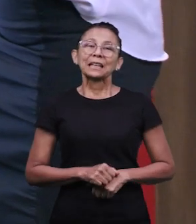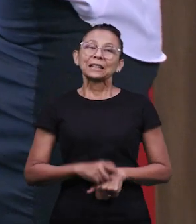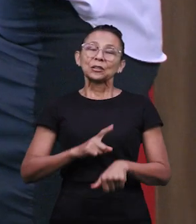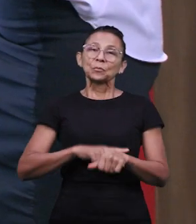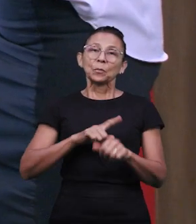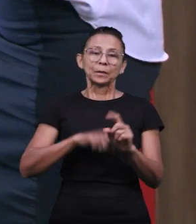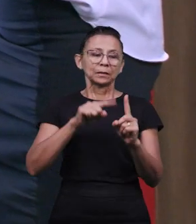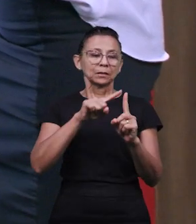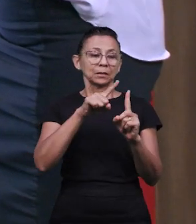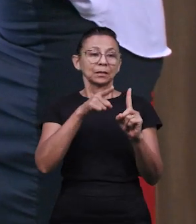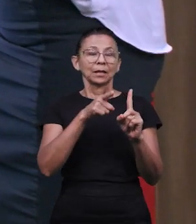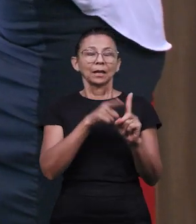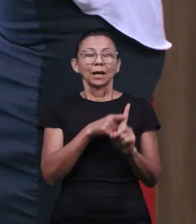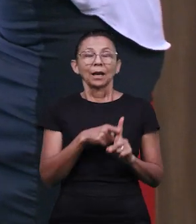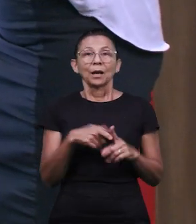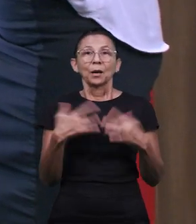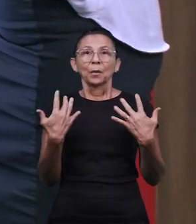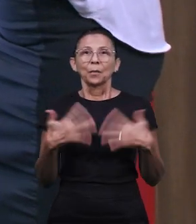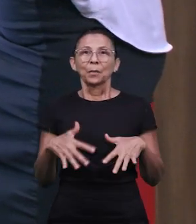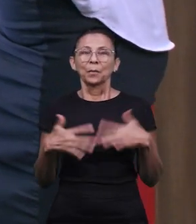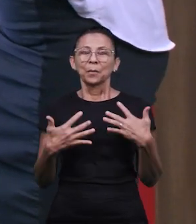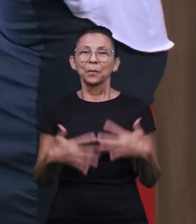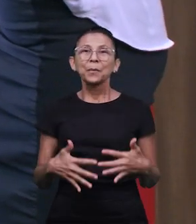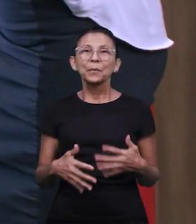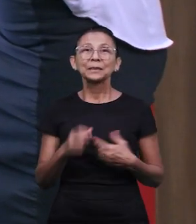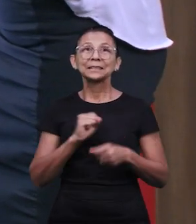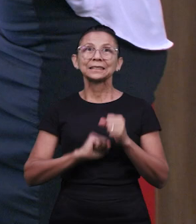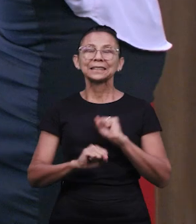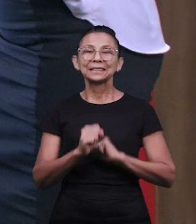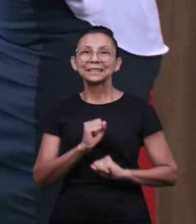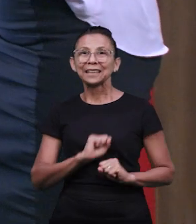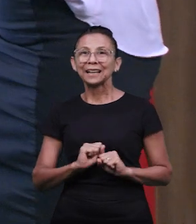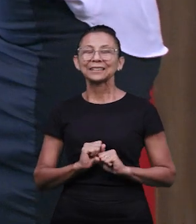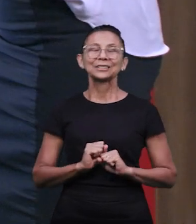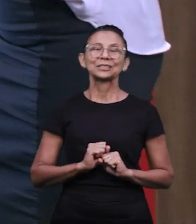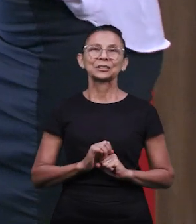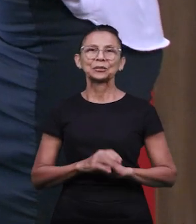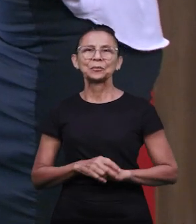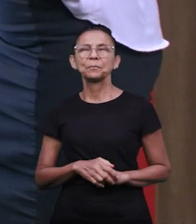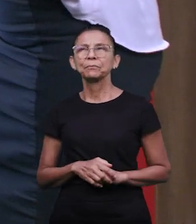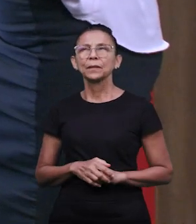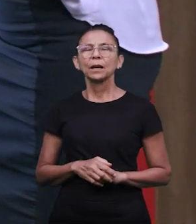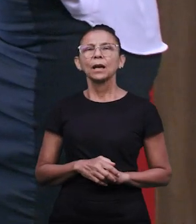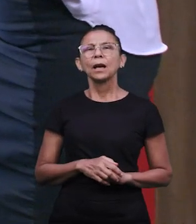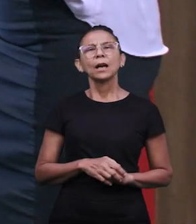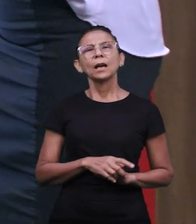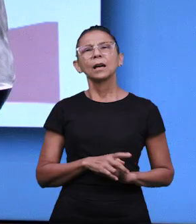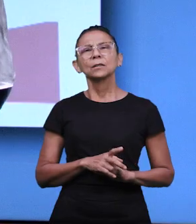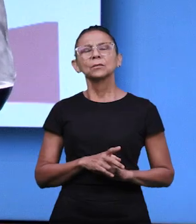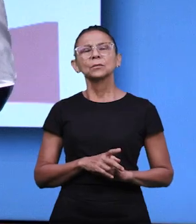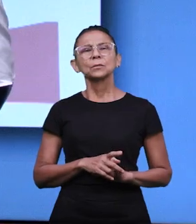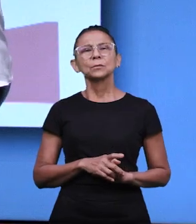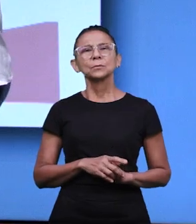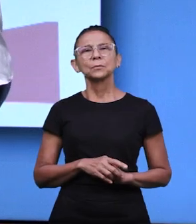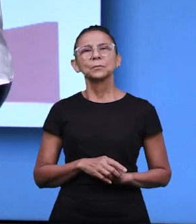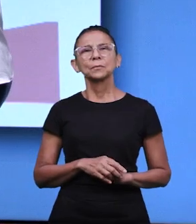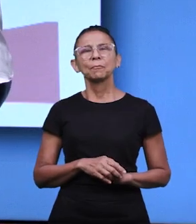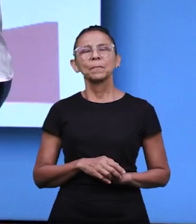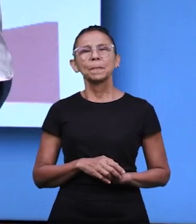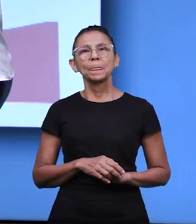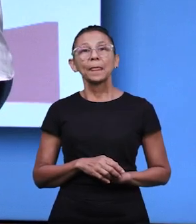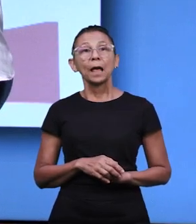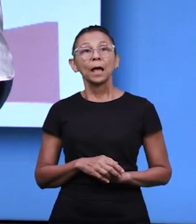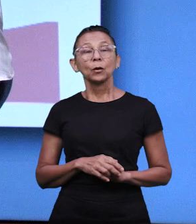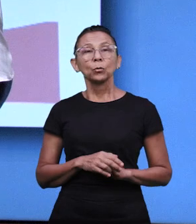de uma gestação. Há algum impacto na família quando os pais têm filhos